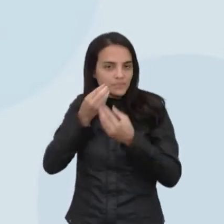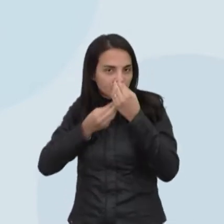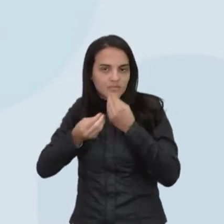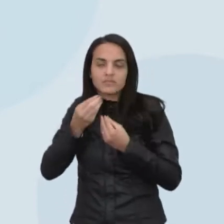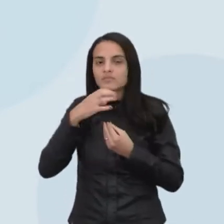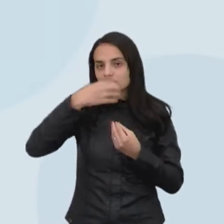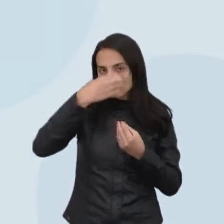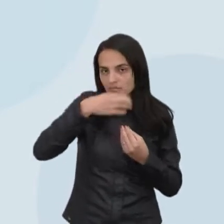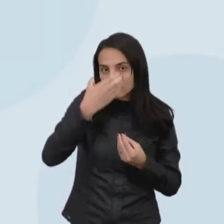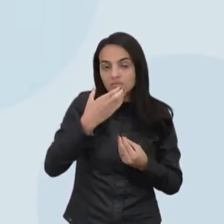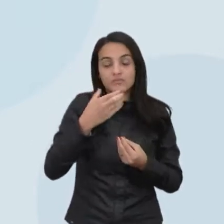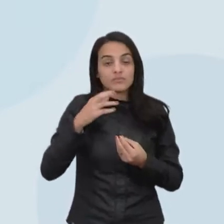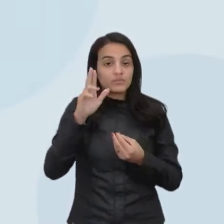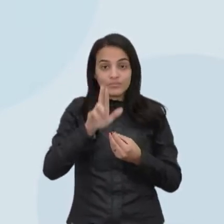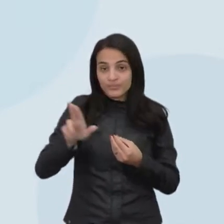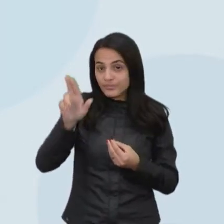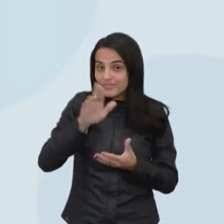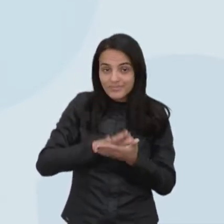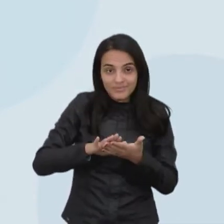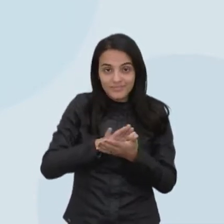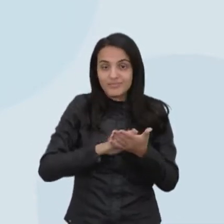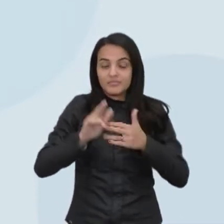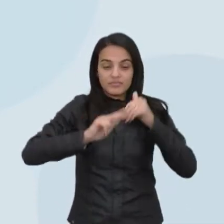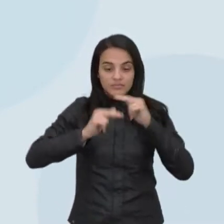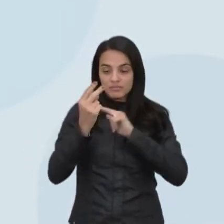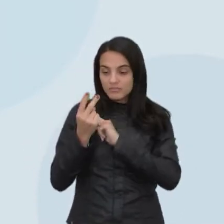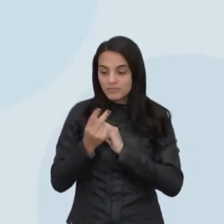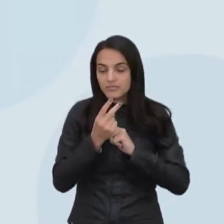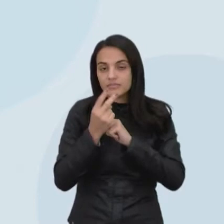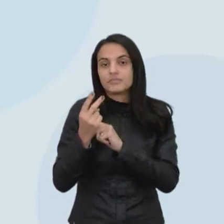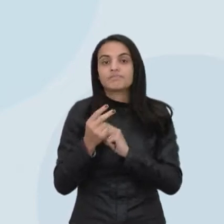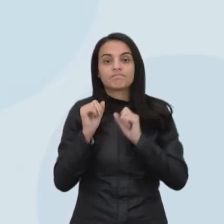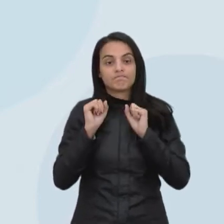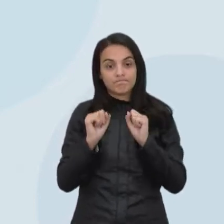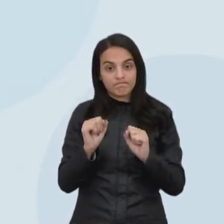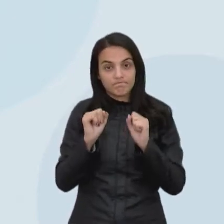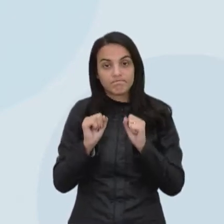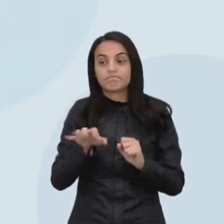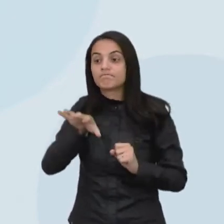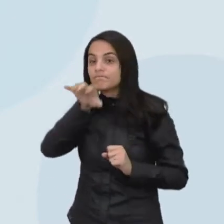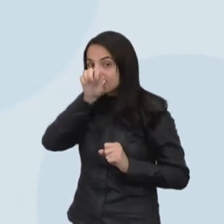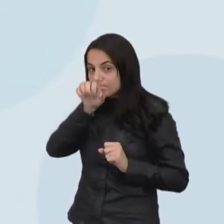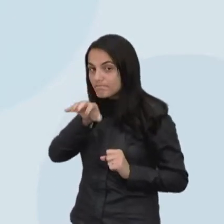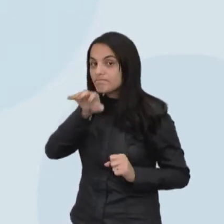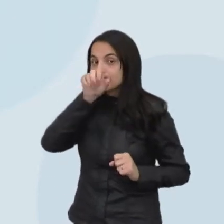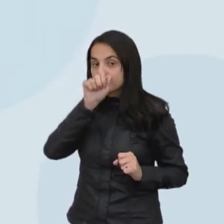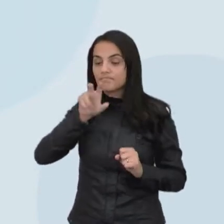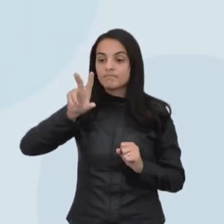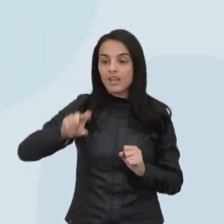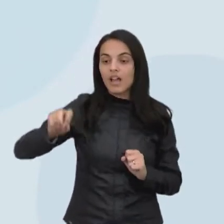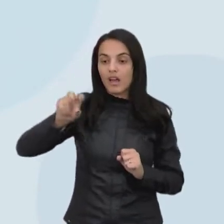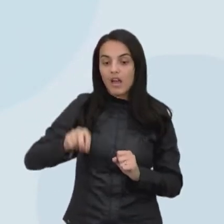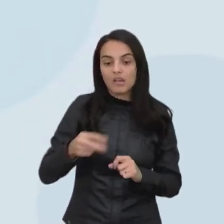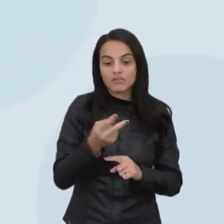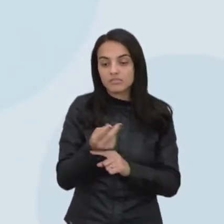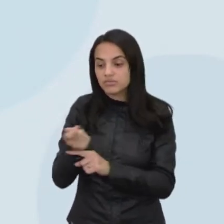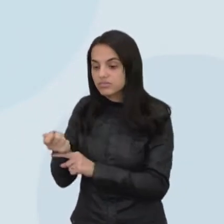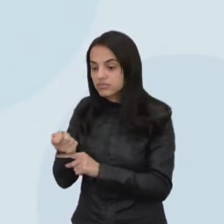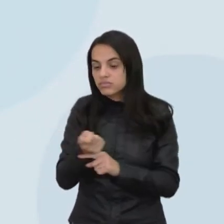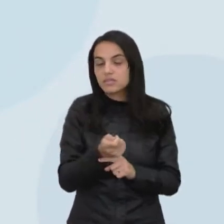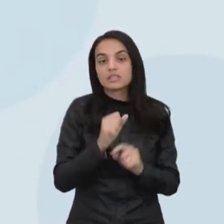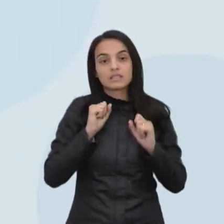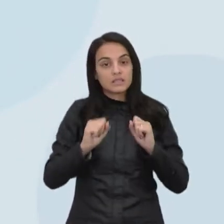dos equipamentos corretos, ele pode acabar então se expondo a esse agrotóxico, que causa